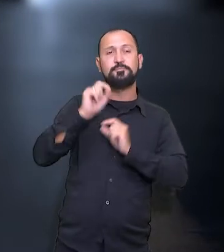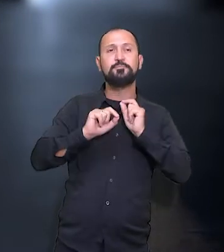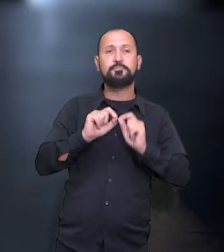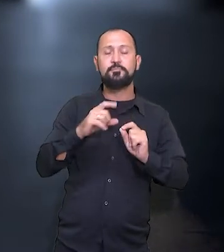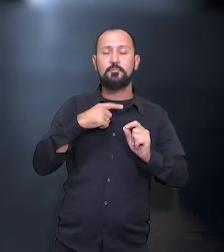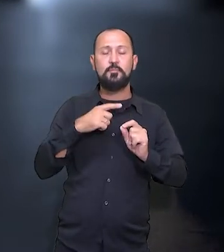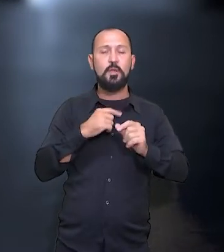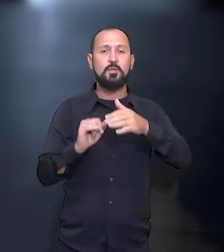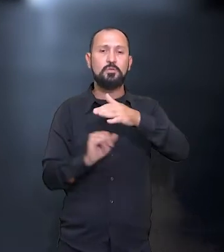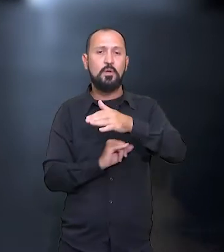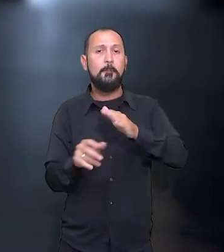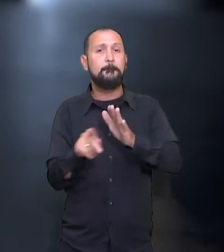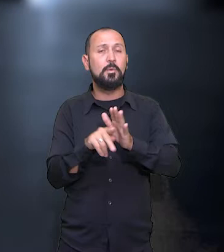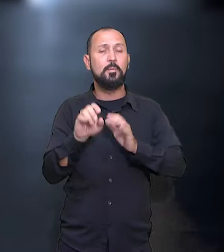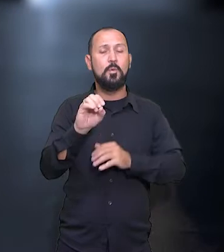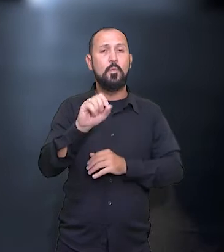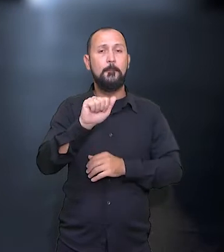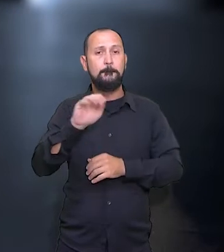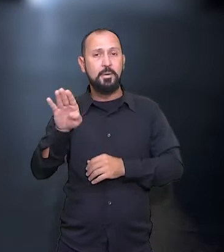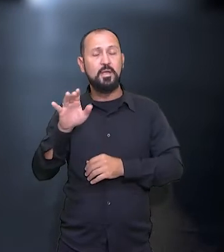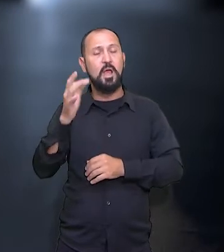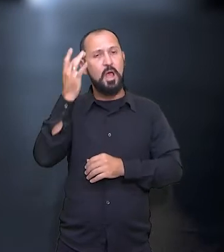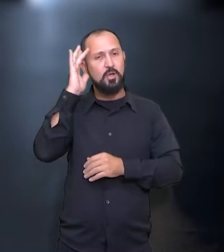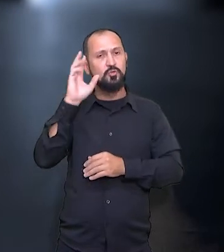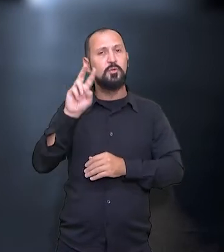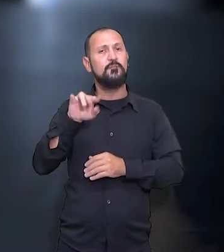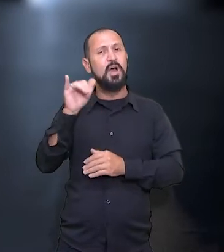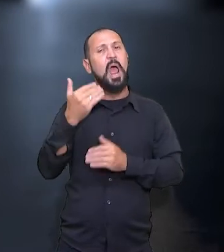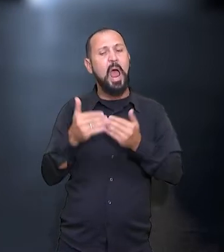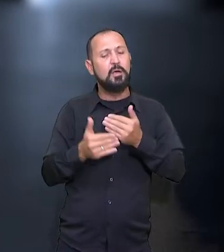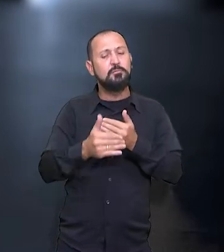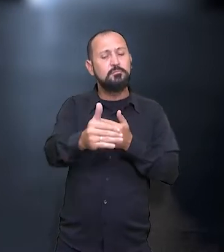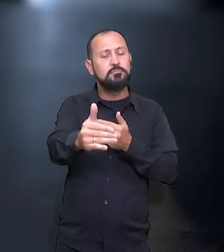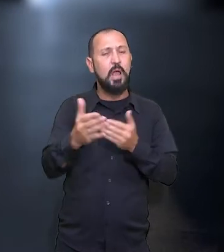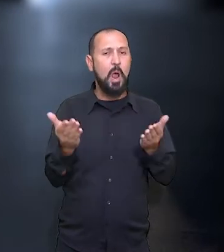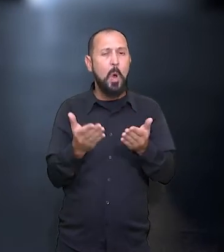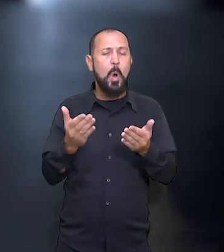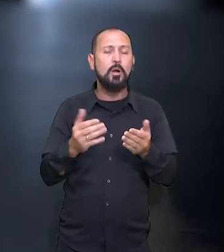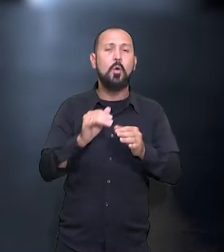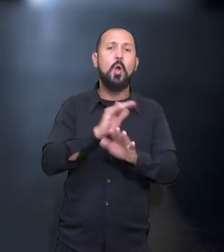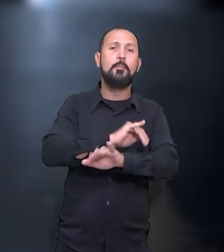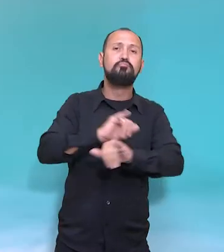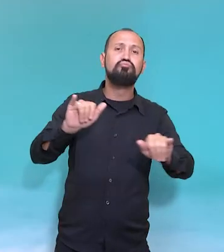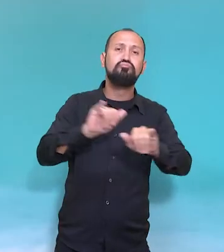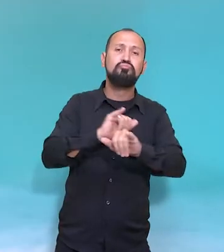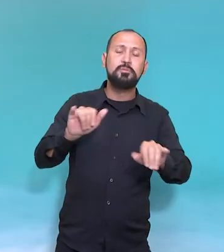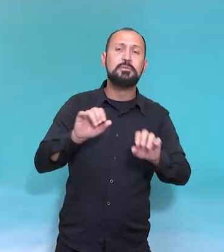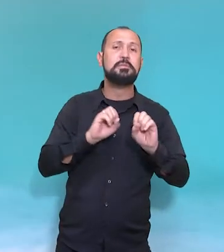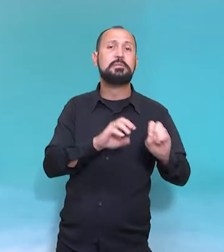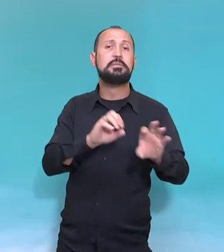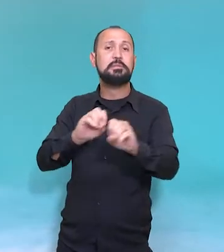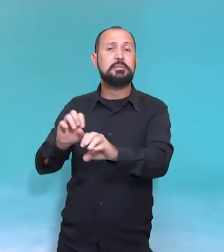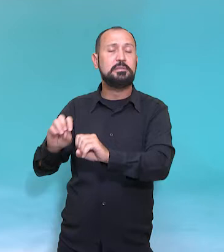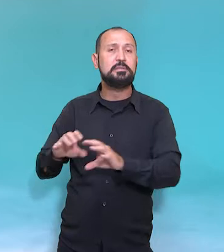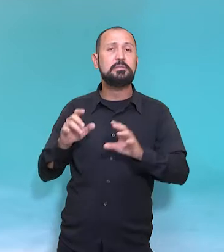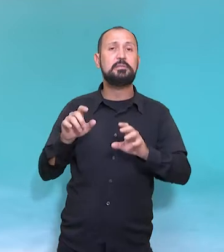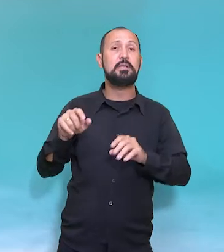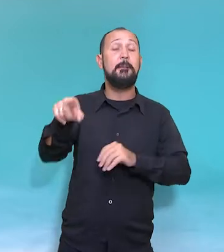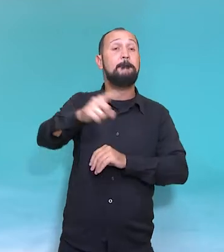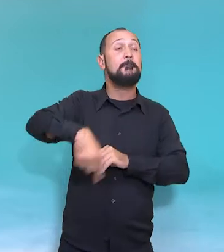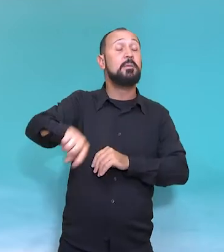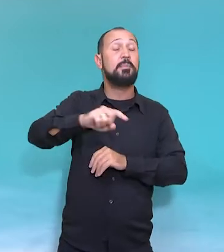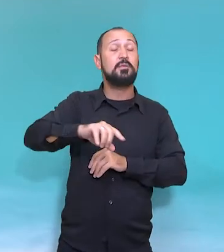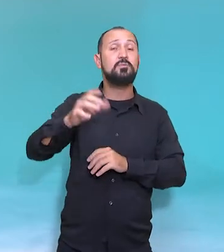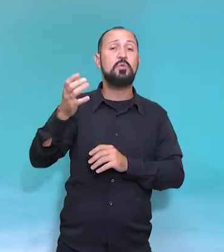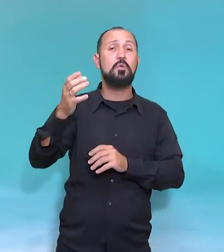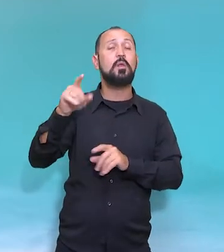sim, as instituições como a própria OAB devem, a partir de agora, então, começar a trazer algum tipo de educação para